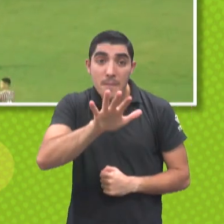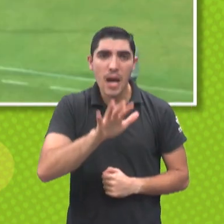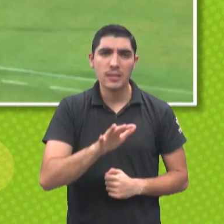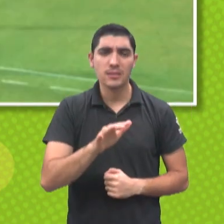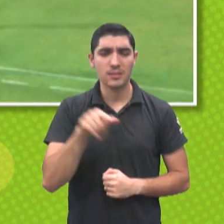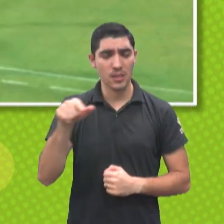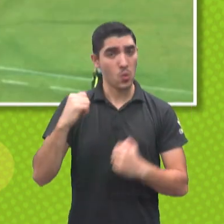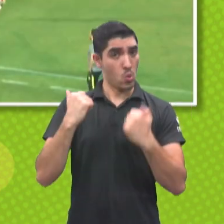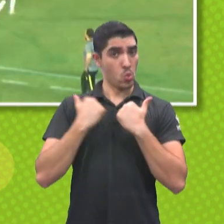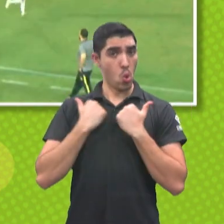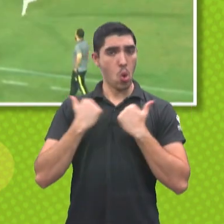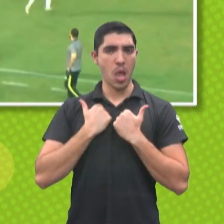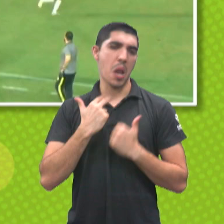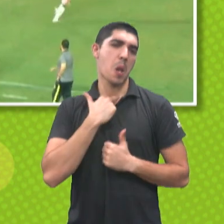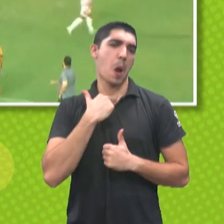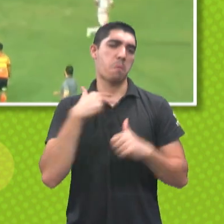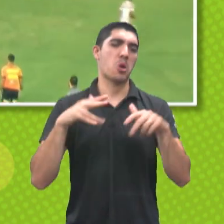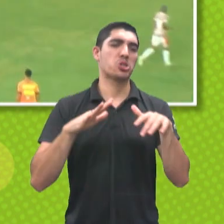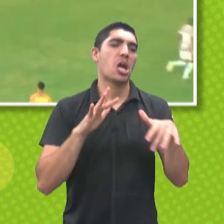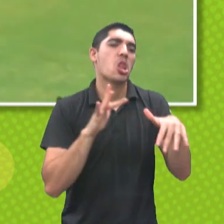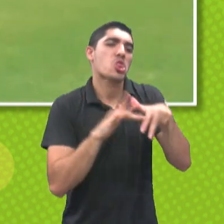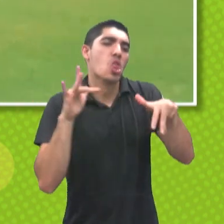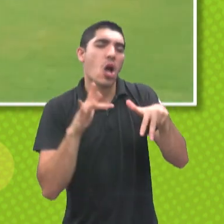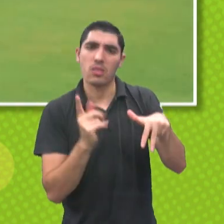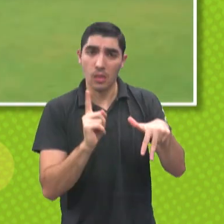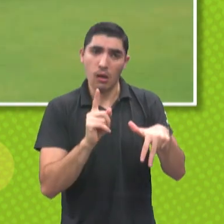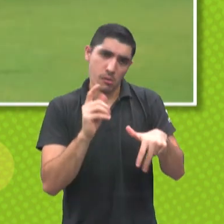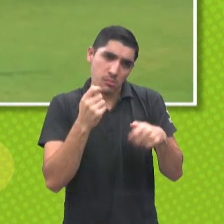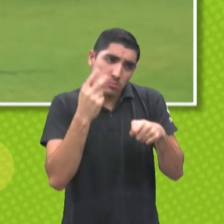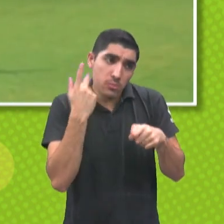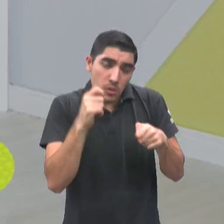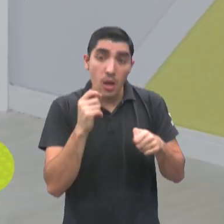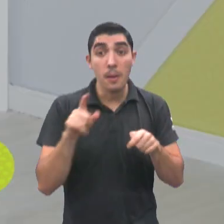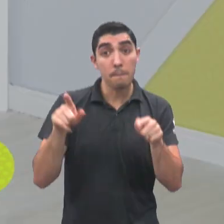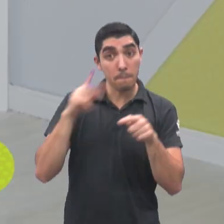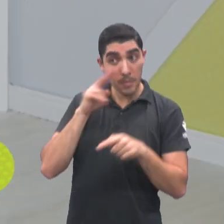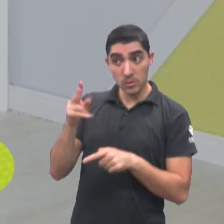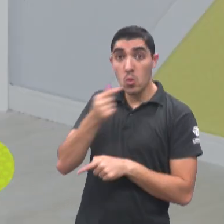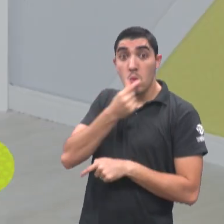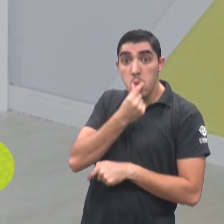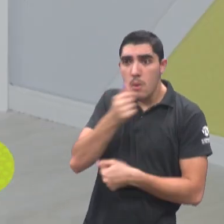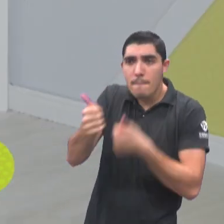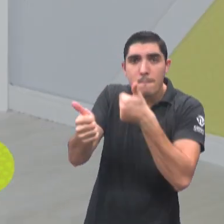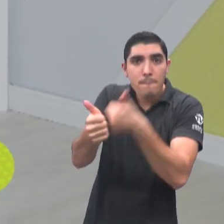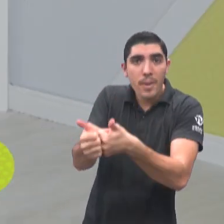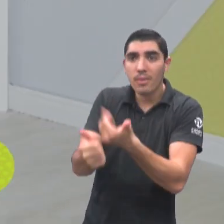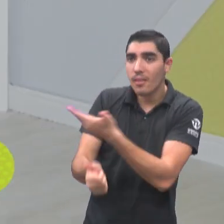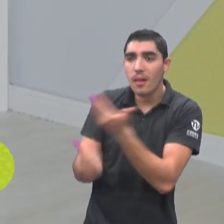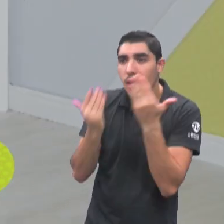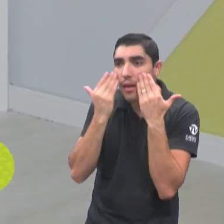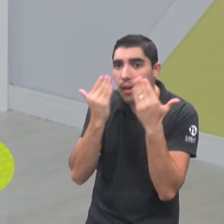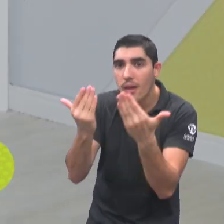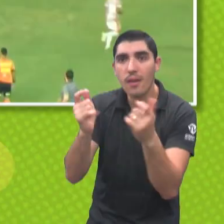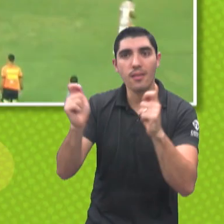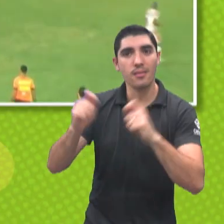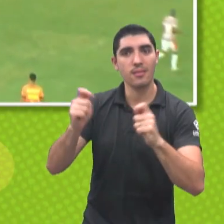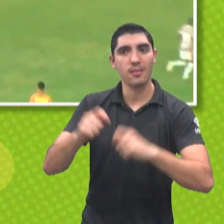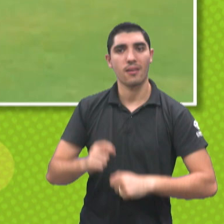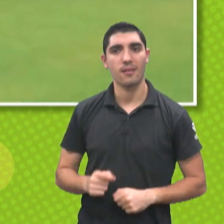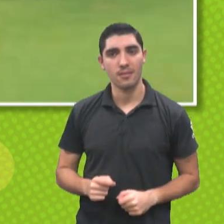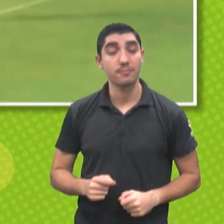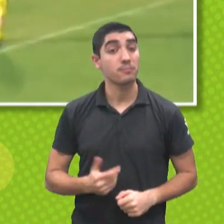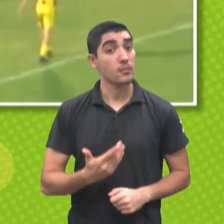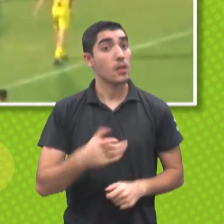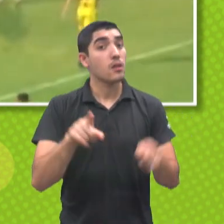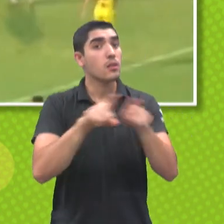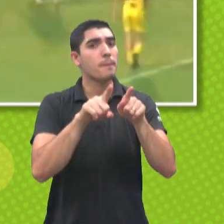que o goleiro seja intocável, mas ali dá para ver que... E o árbitro está bem posicionado, olha ali, ó, tá na entrada da grande área aqui, ó. E dá para ver que o rapaz foi com o